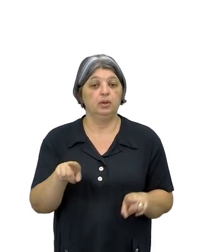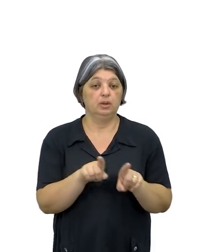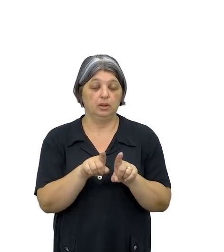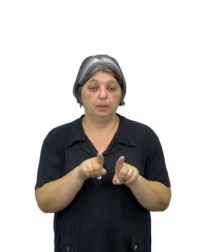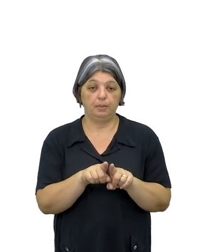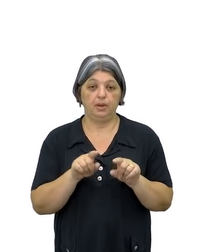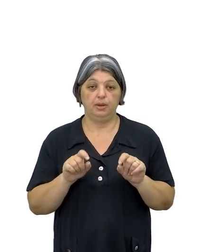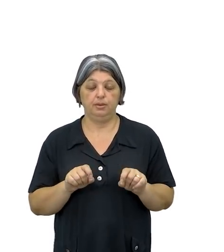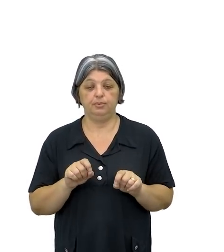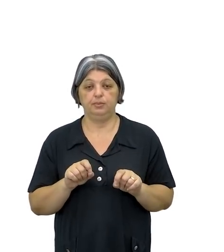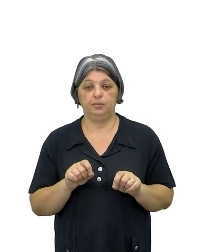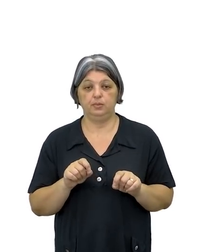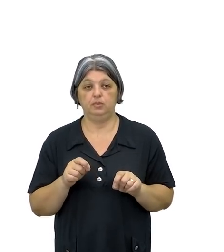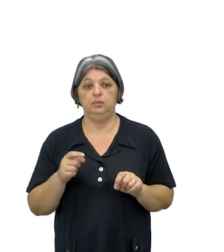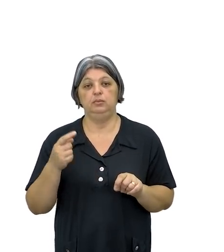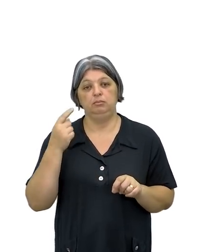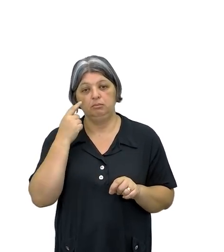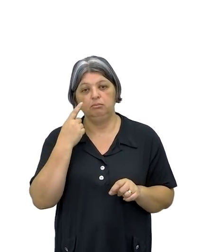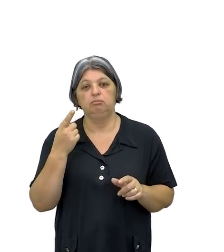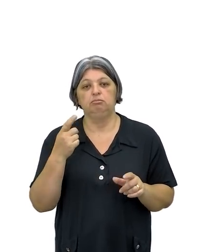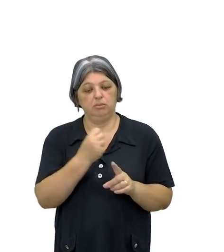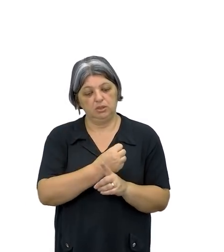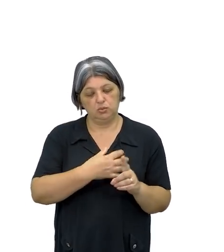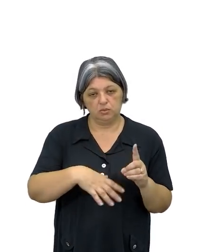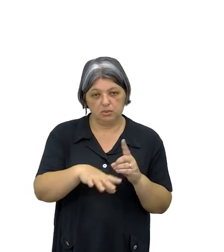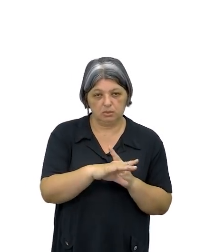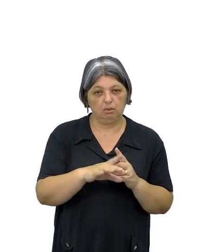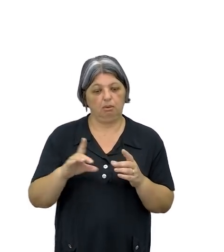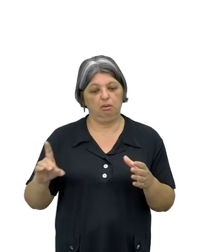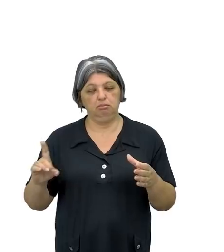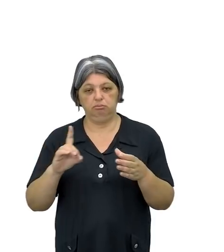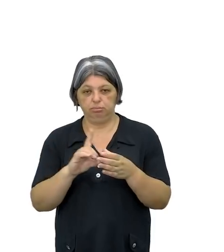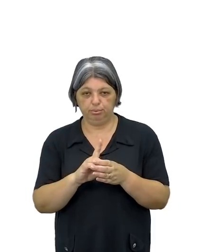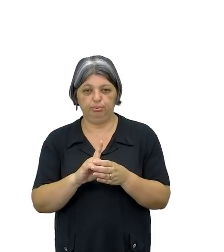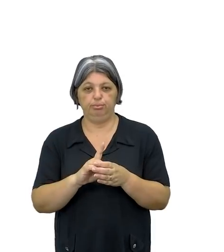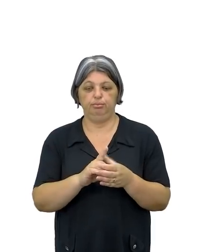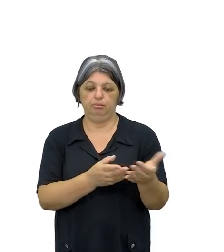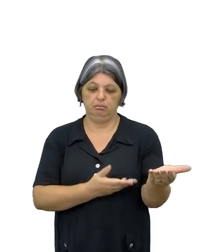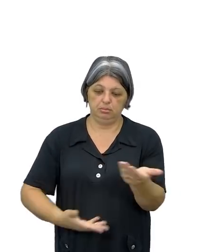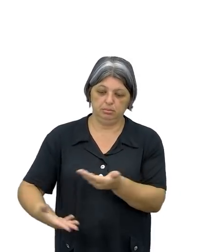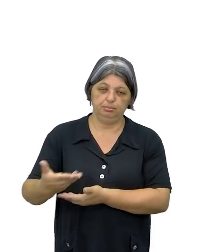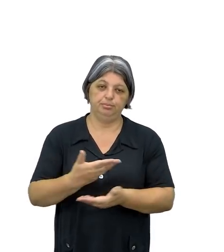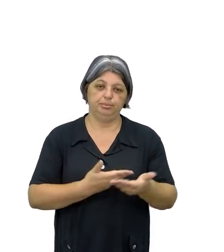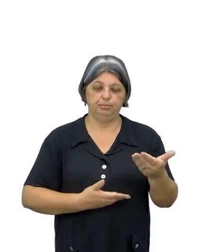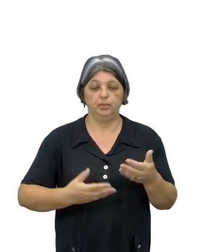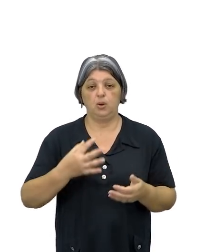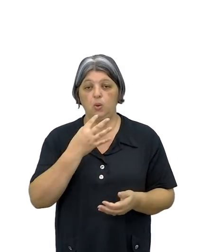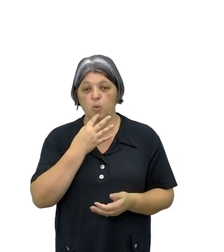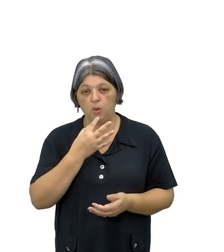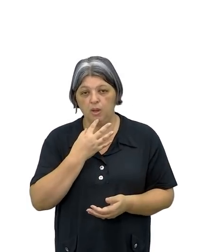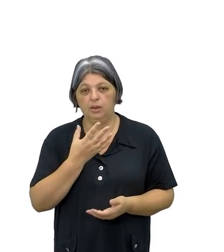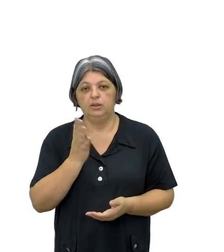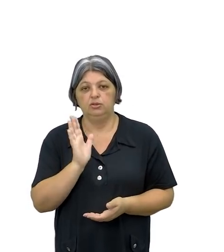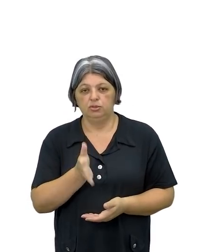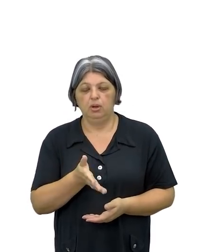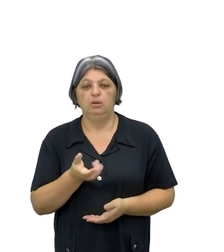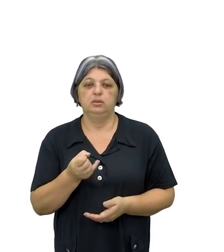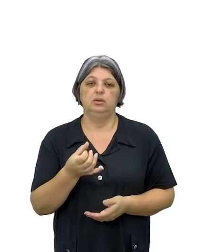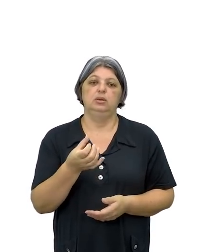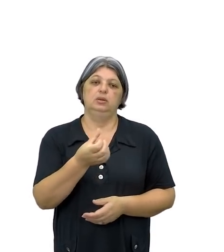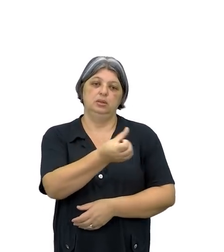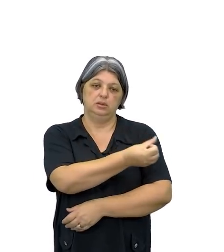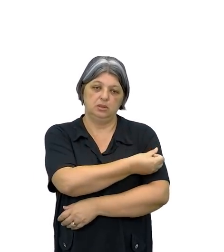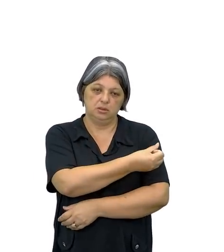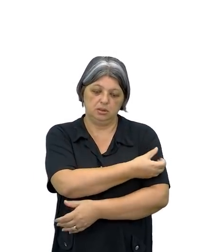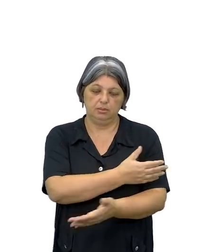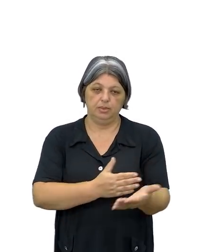têm, entre eles, uma certa socialização, né? Porque eles já se conhecem, se eles saíram do sexto ano e foram